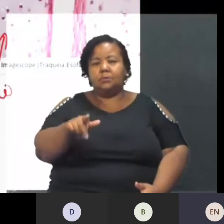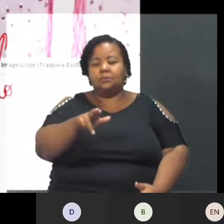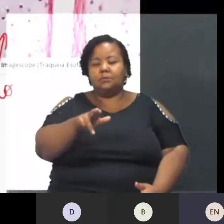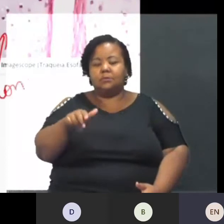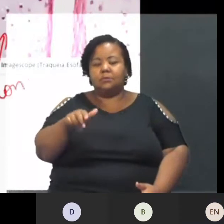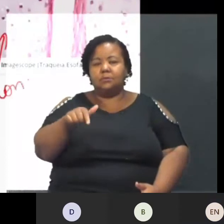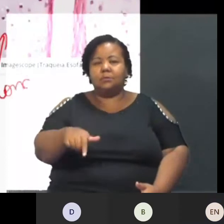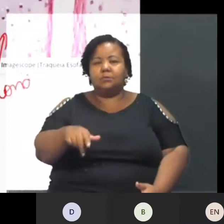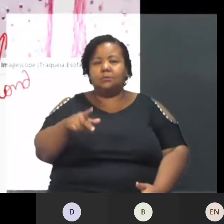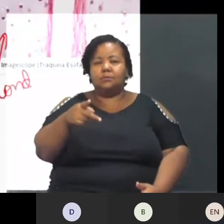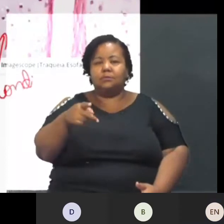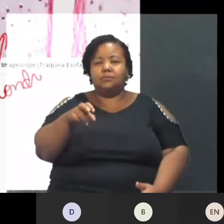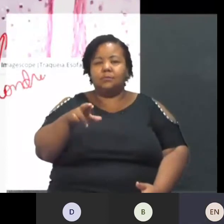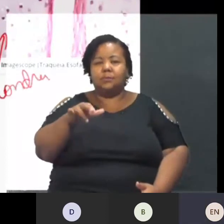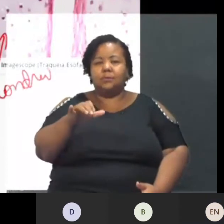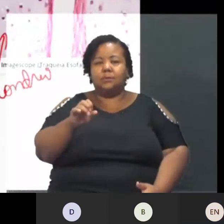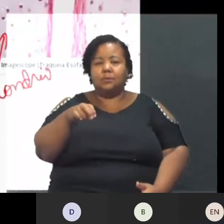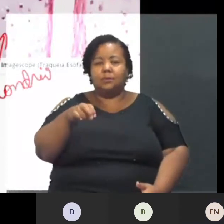pericôndrio